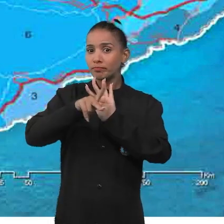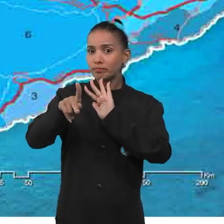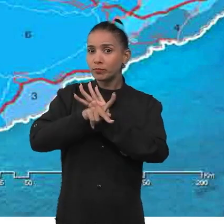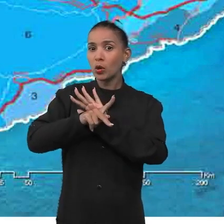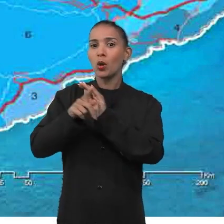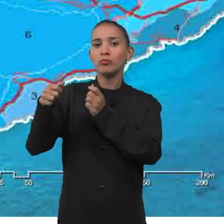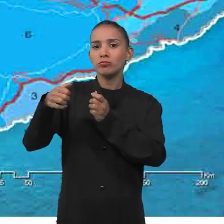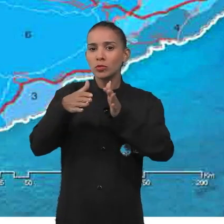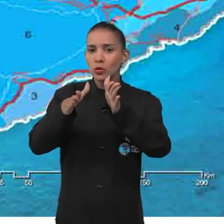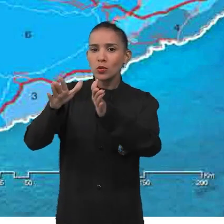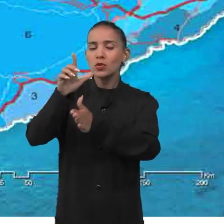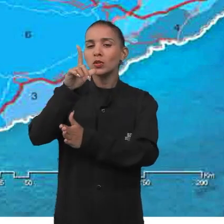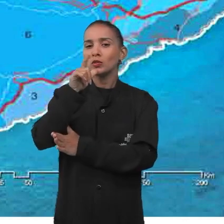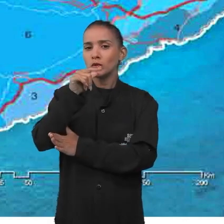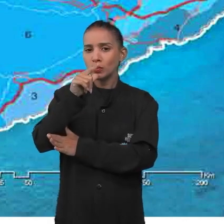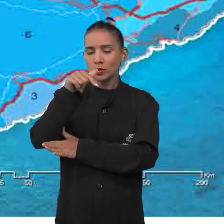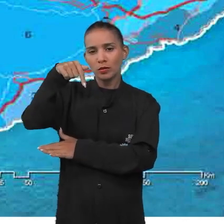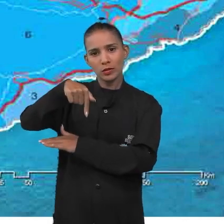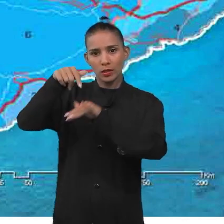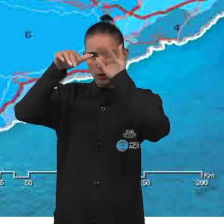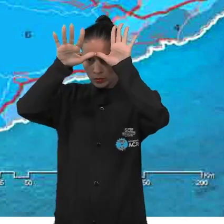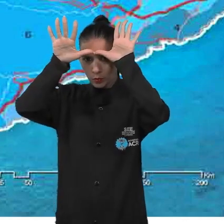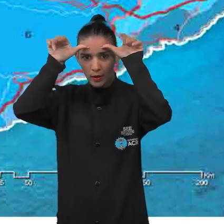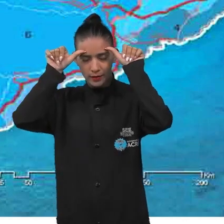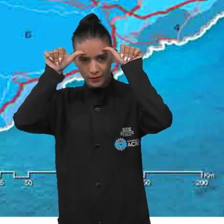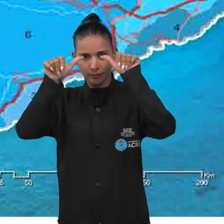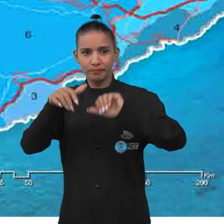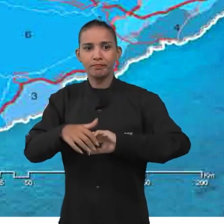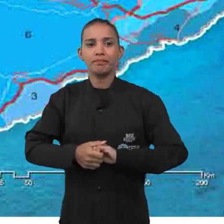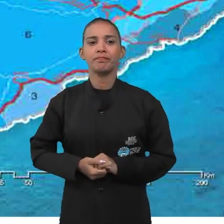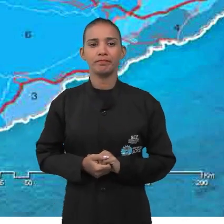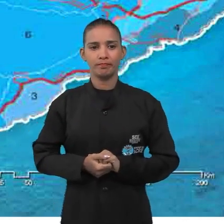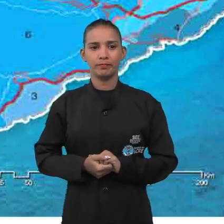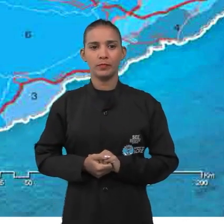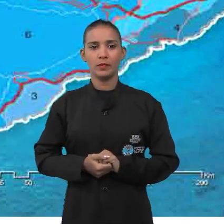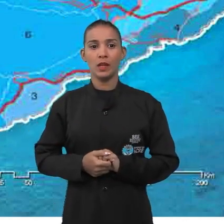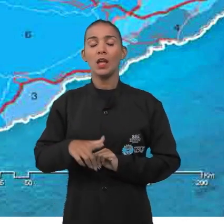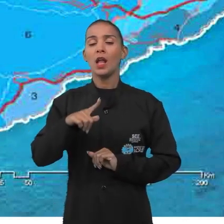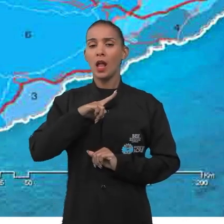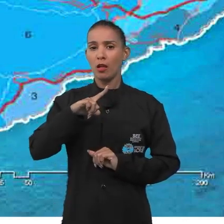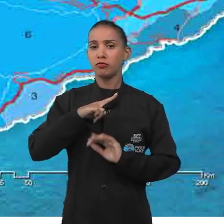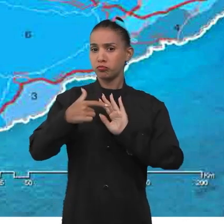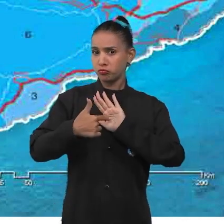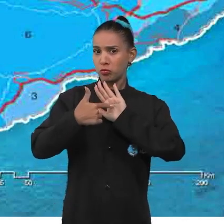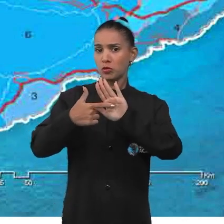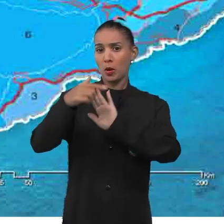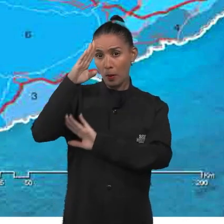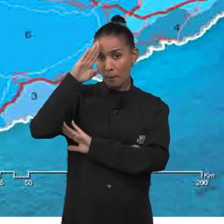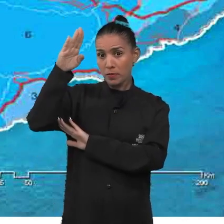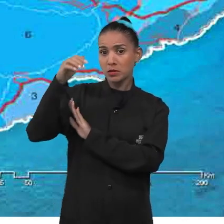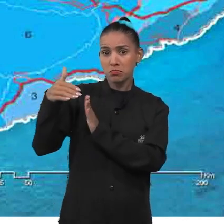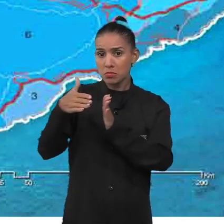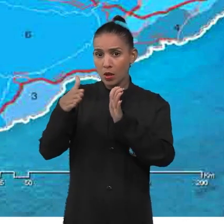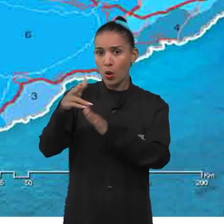que interessante, pessoal. Eu vou trazer aqui o número dos principais rios, tá? Vamos lá.